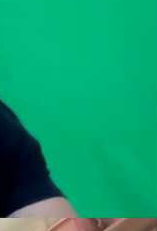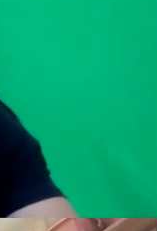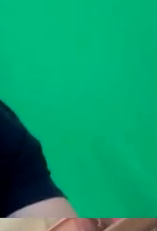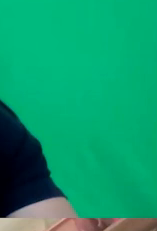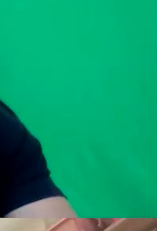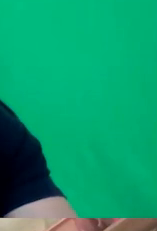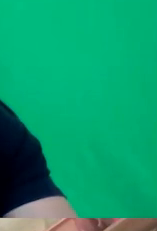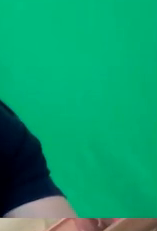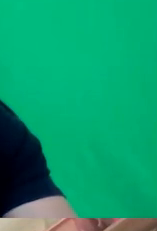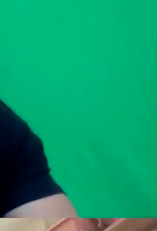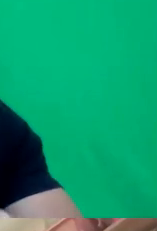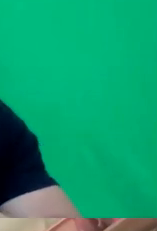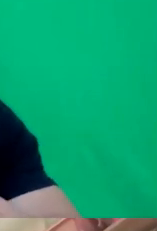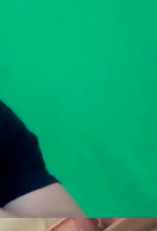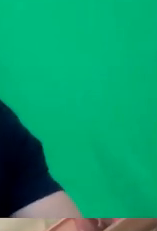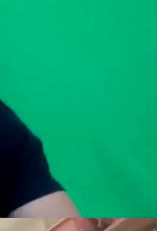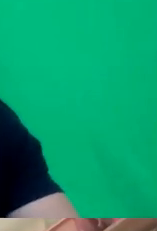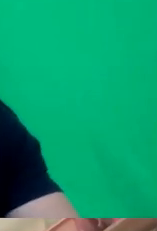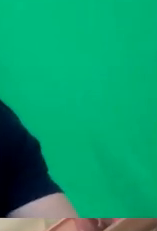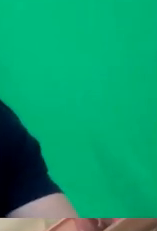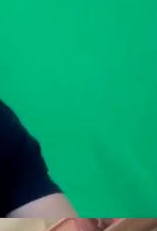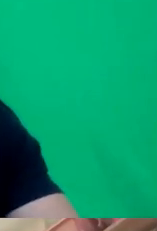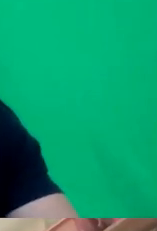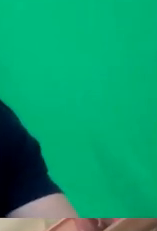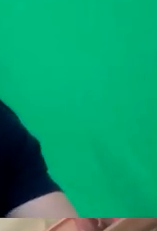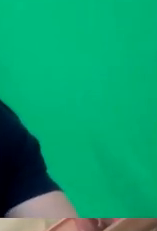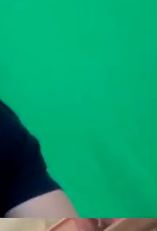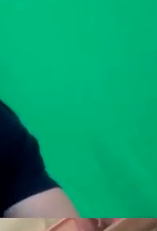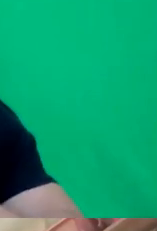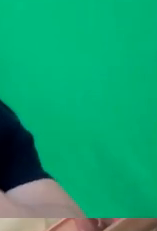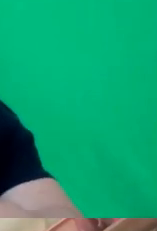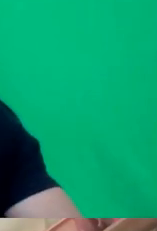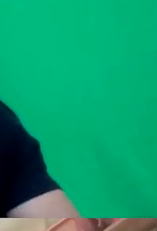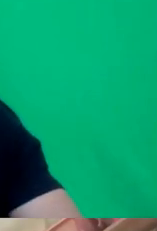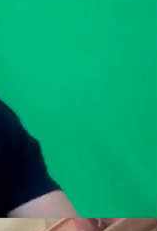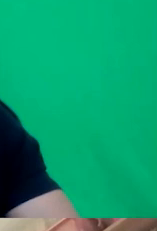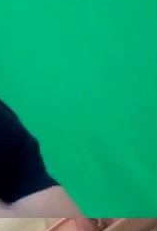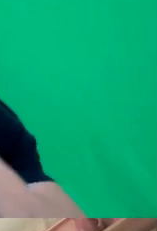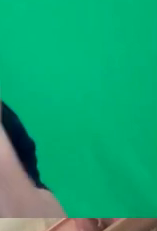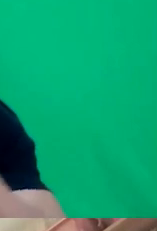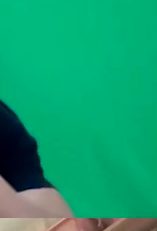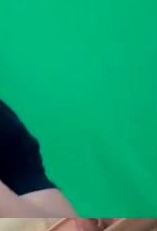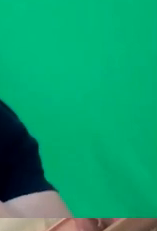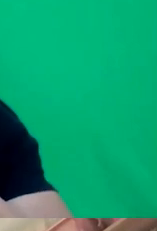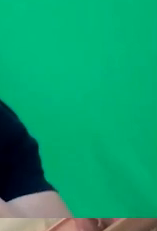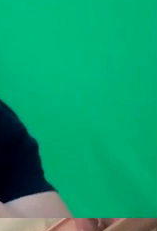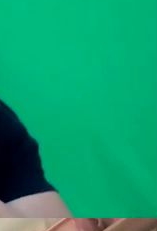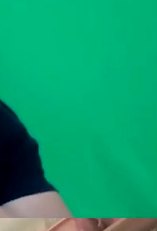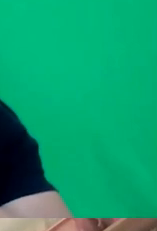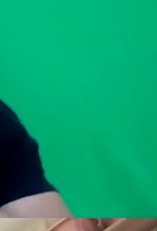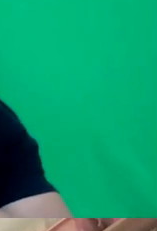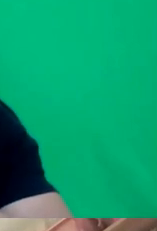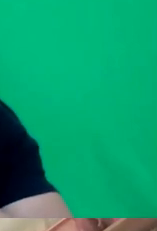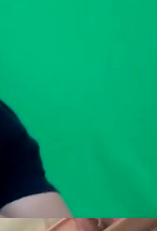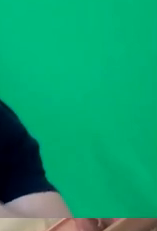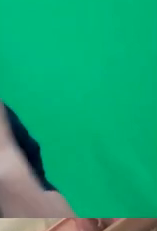E a professora Patrícia achou que ela apresentou recentemente um seminário sobre doenças não tão raras, né, aqui no programa. Então, ela falou...